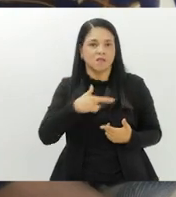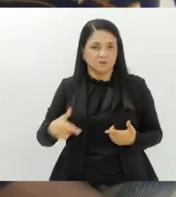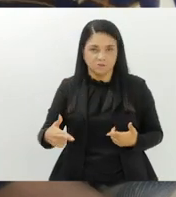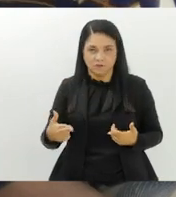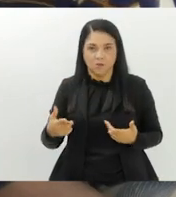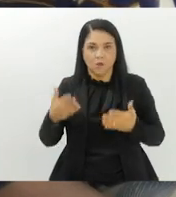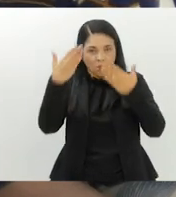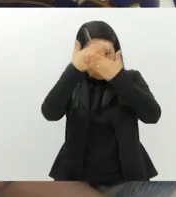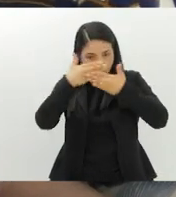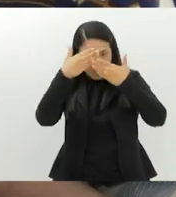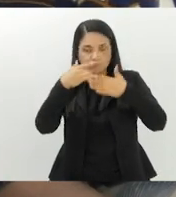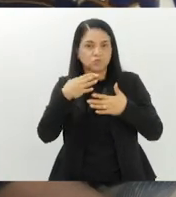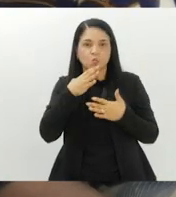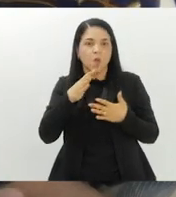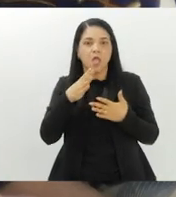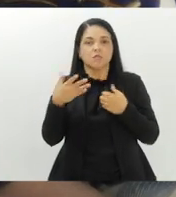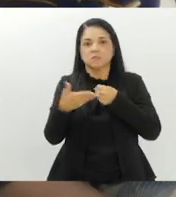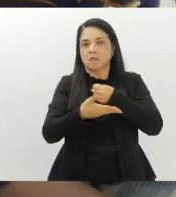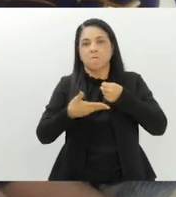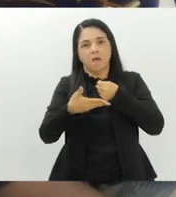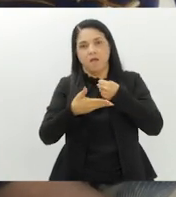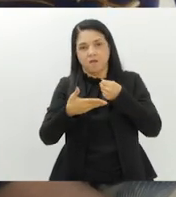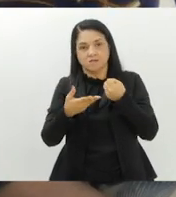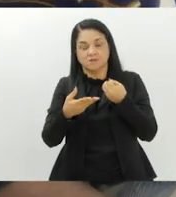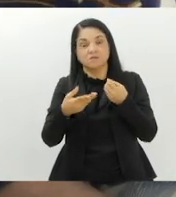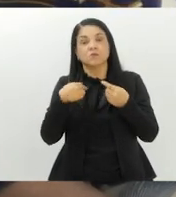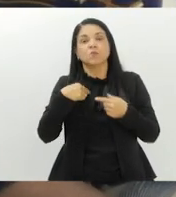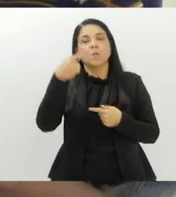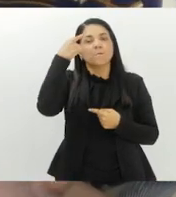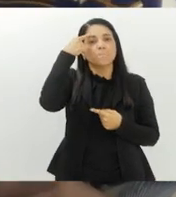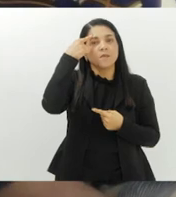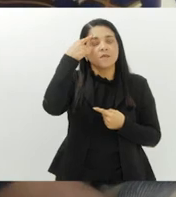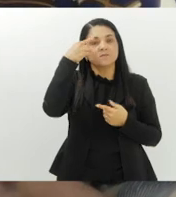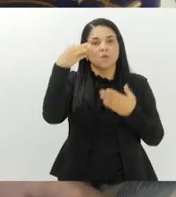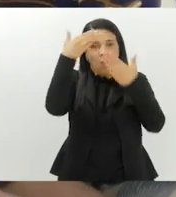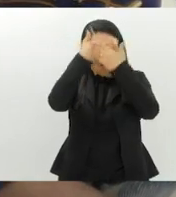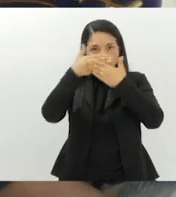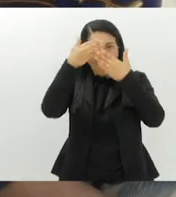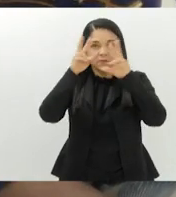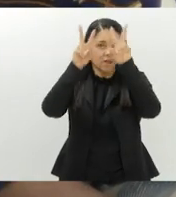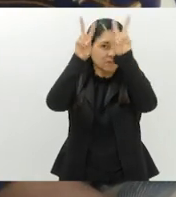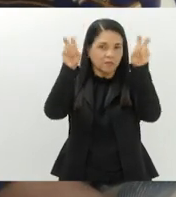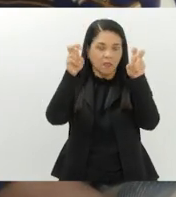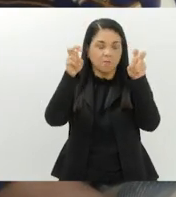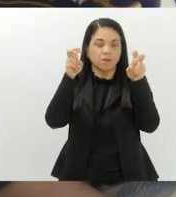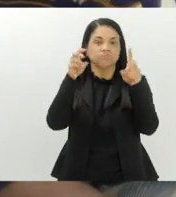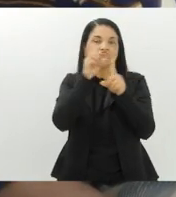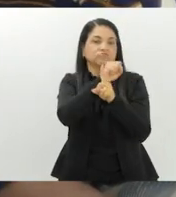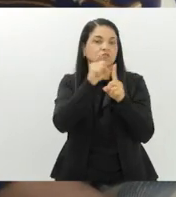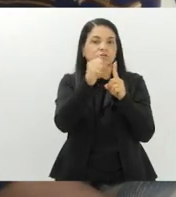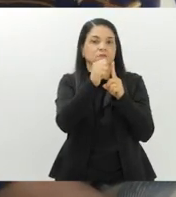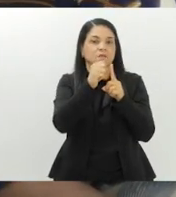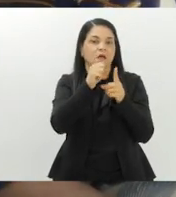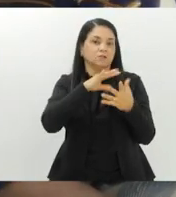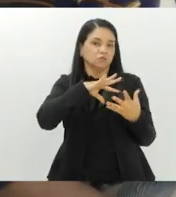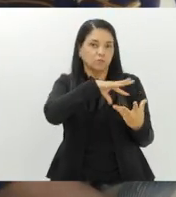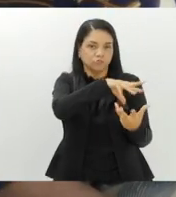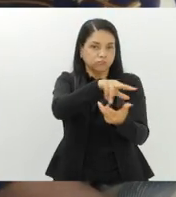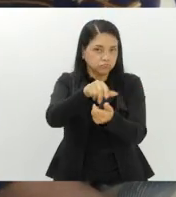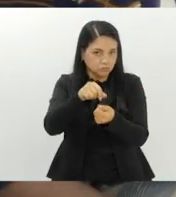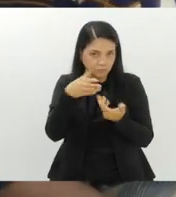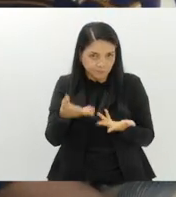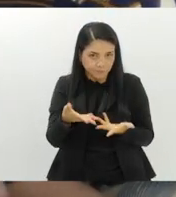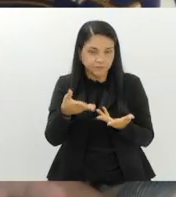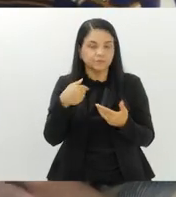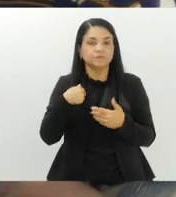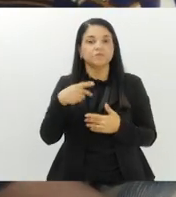nossas práticas, dos nossos fundamentos e o que pensa a Umbanda acerca dos diversos temas que permeiam a sociedade como um todo, né? Então, o